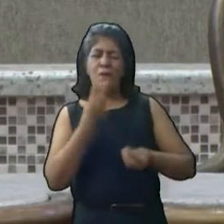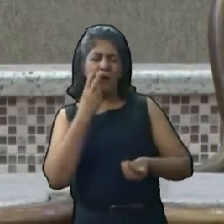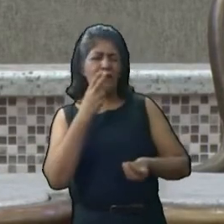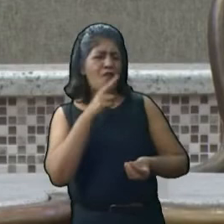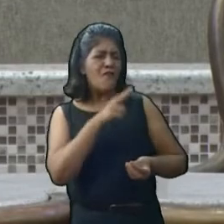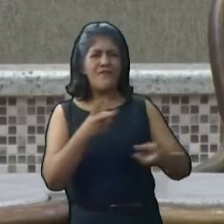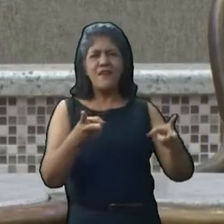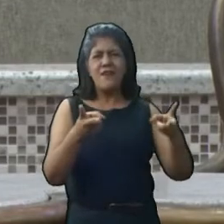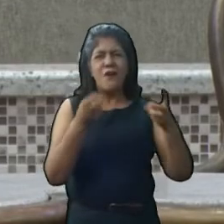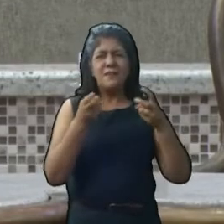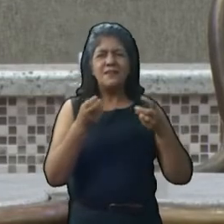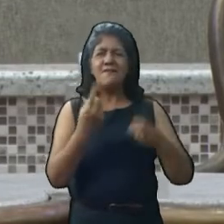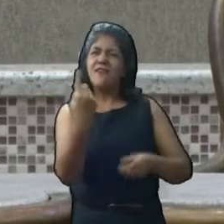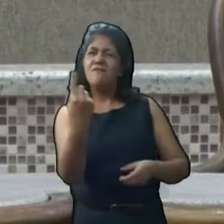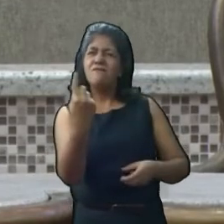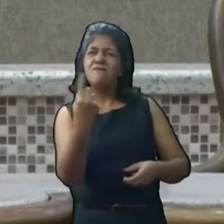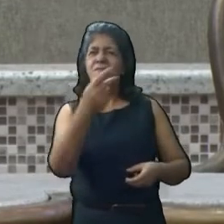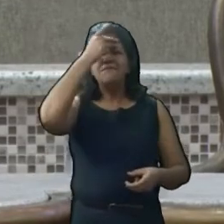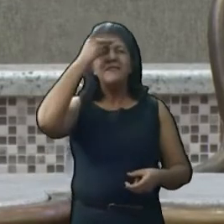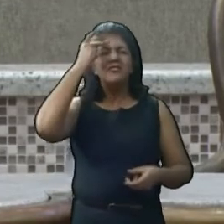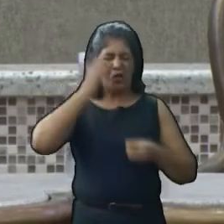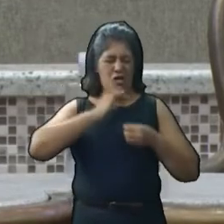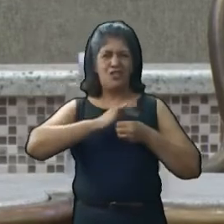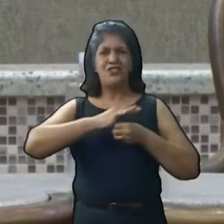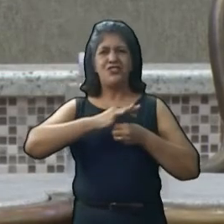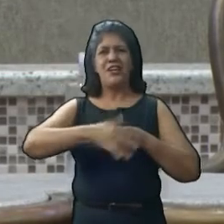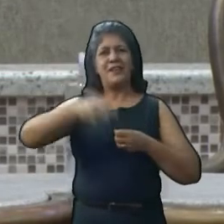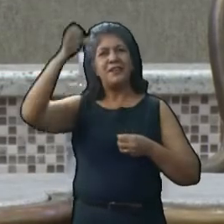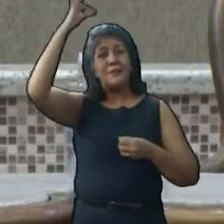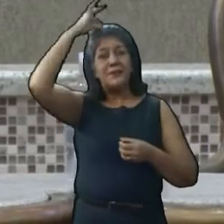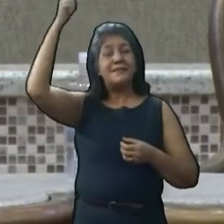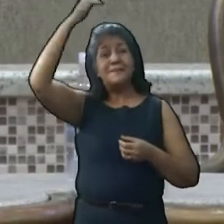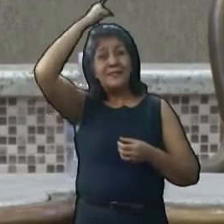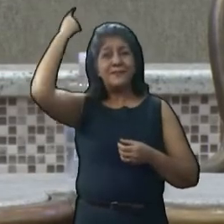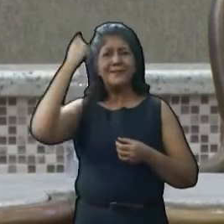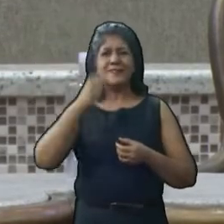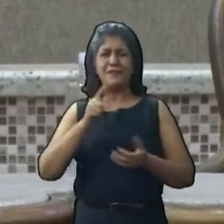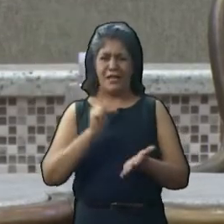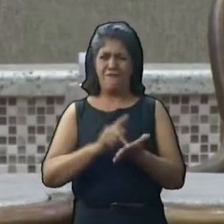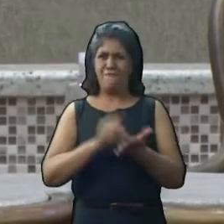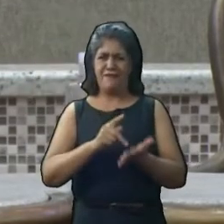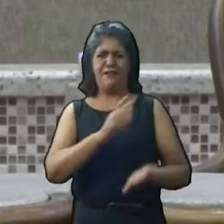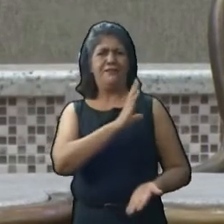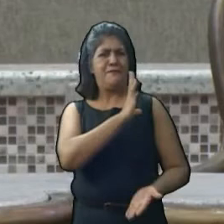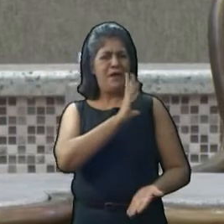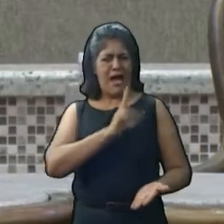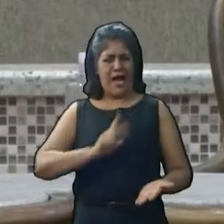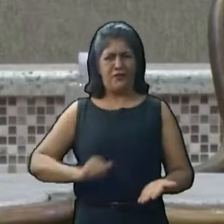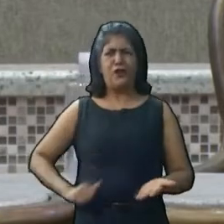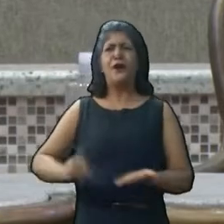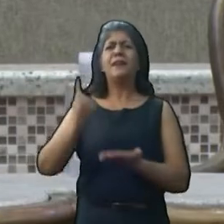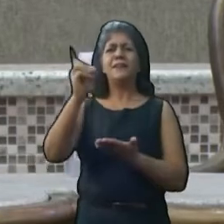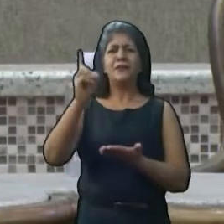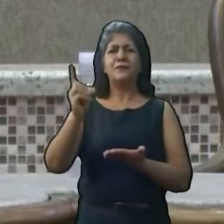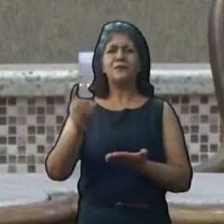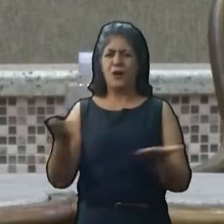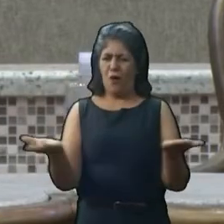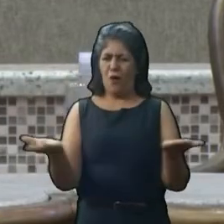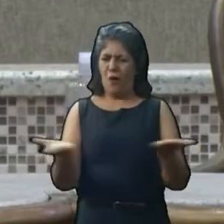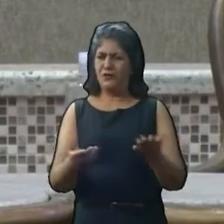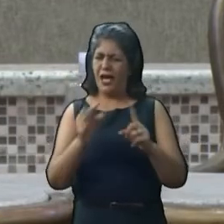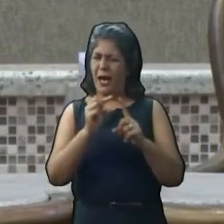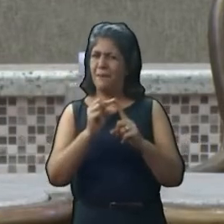dor a dor geno indo uma pessoa que verdadeiramente adora a deus hoje essa palavra adoração